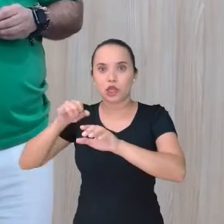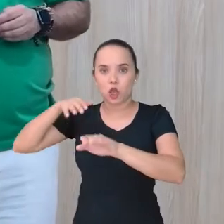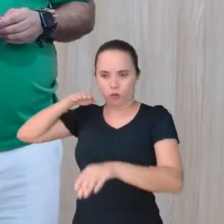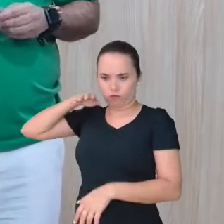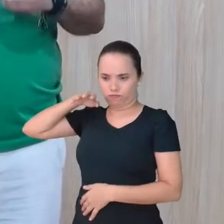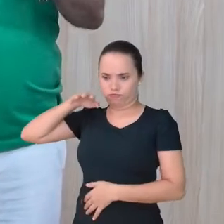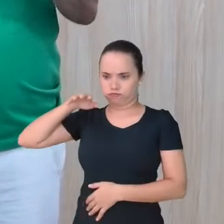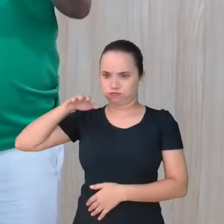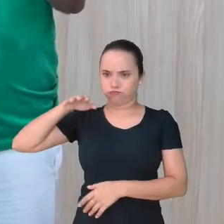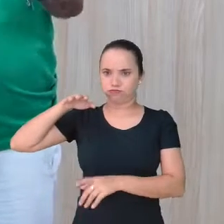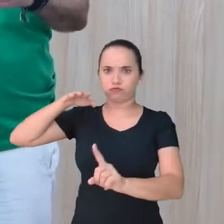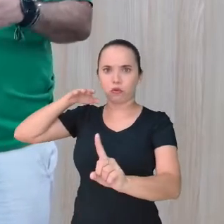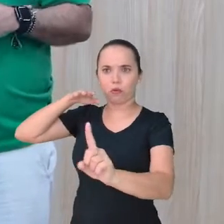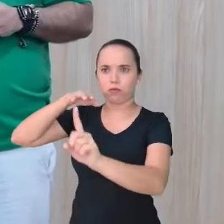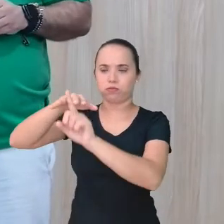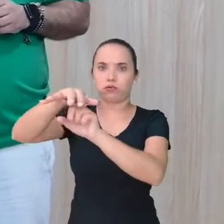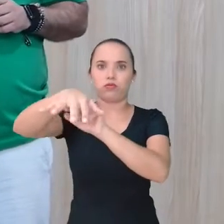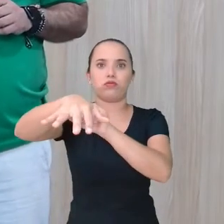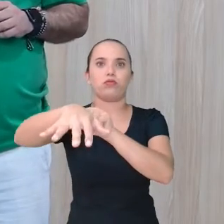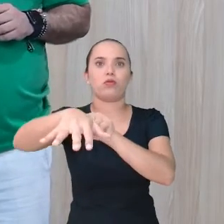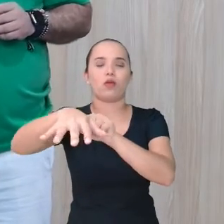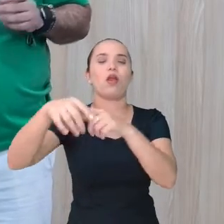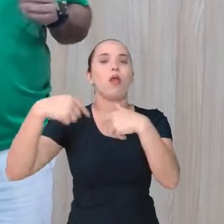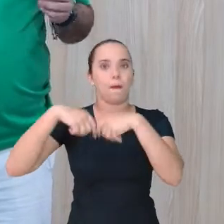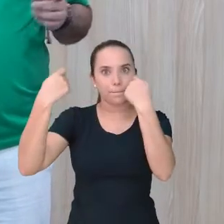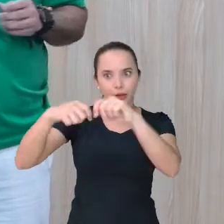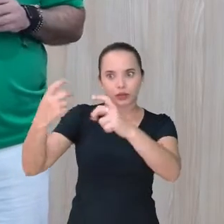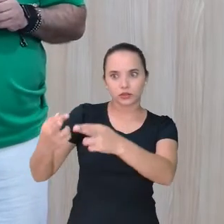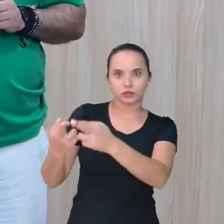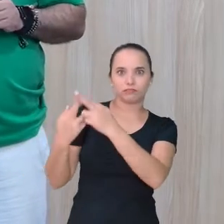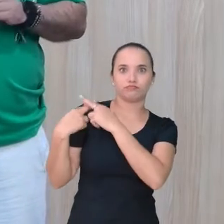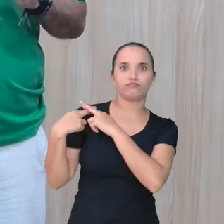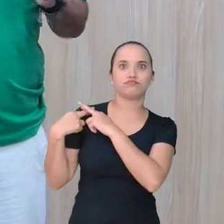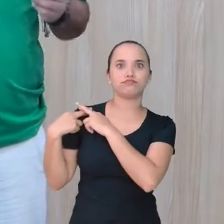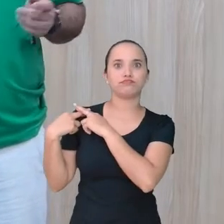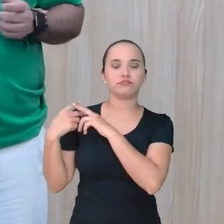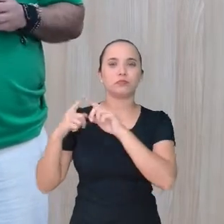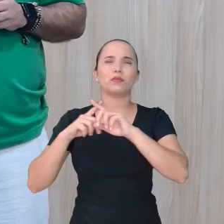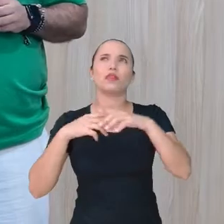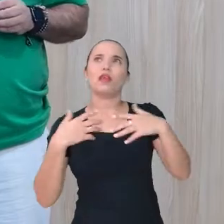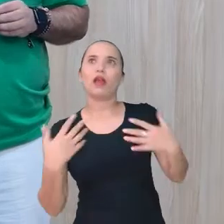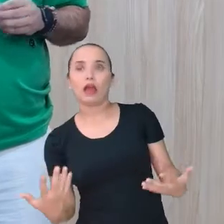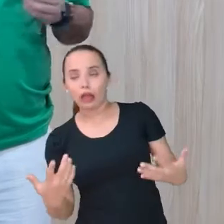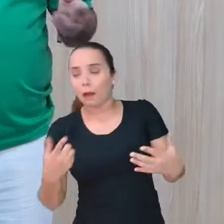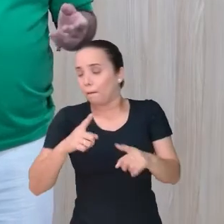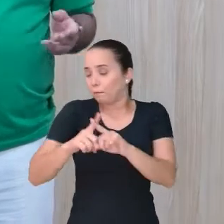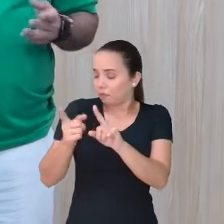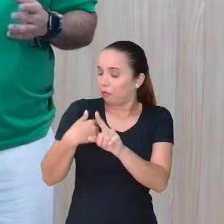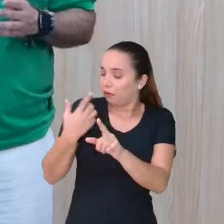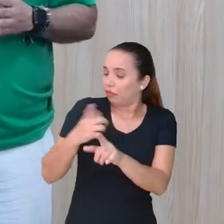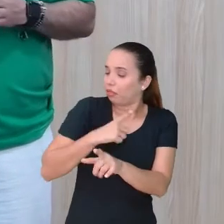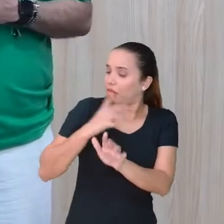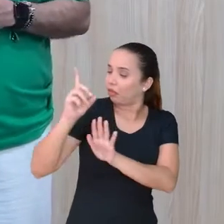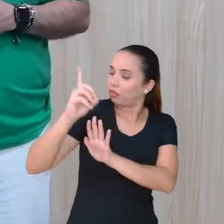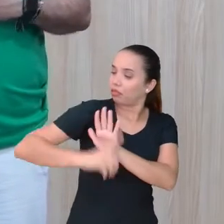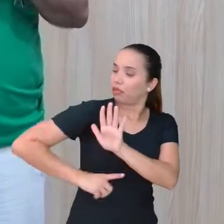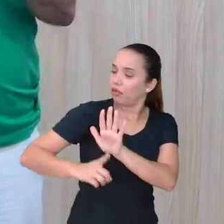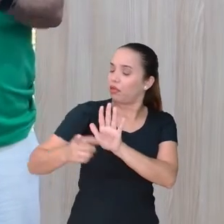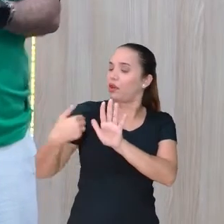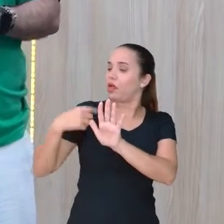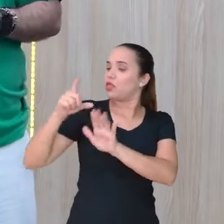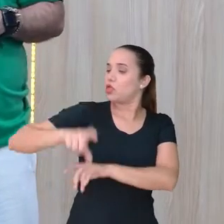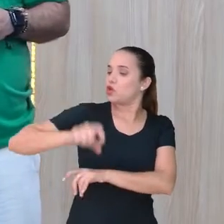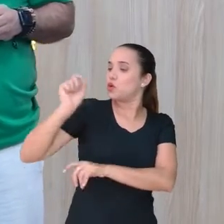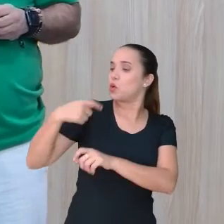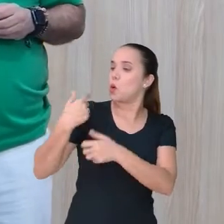alguém, então eu vou ser responsabilizado. Mas eu tinha o direito de optar por